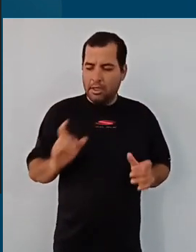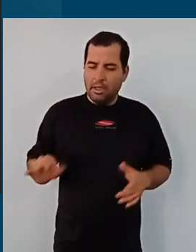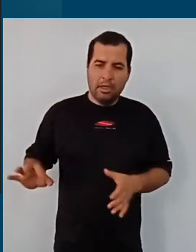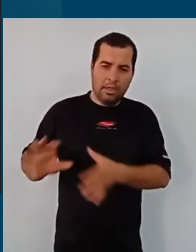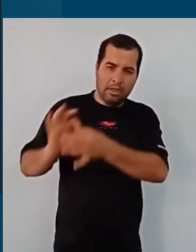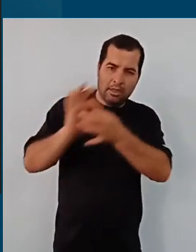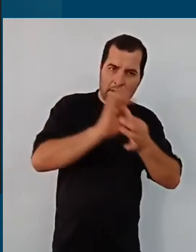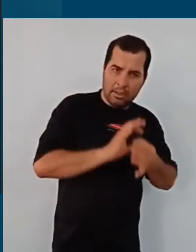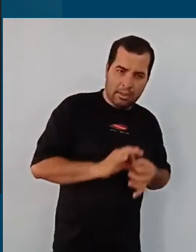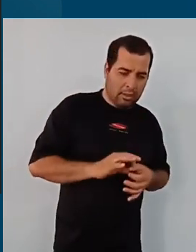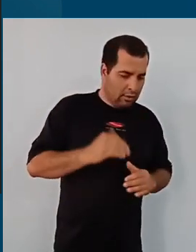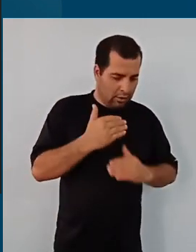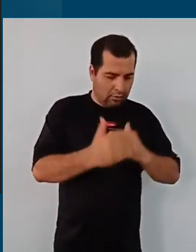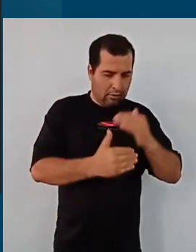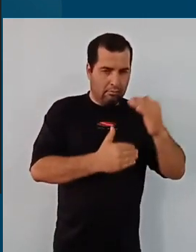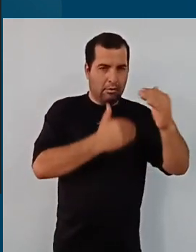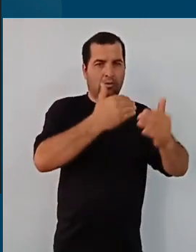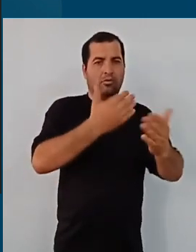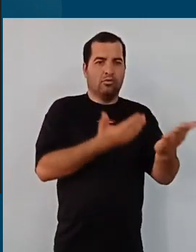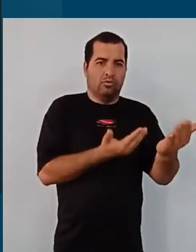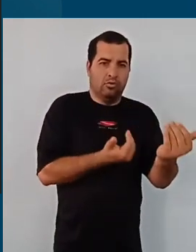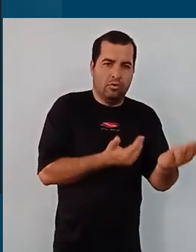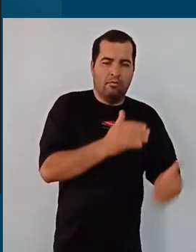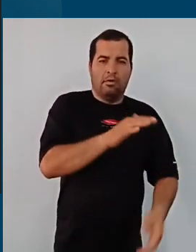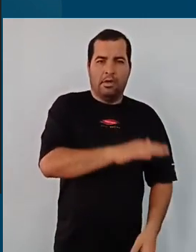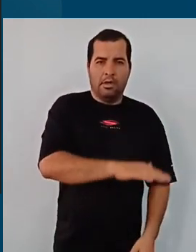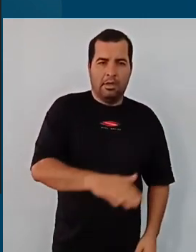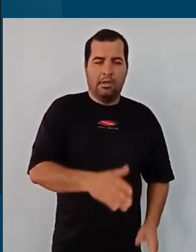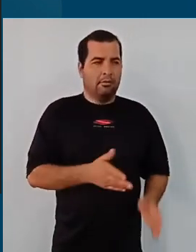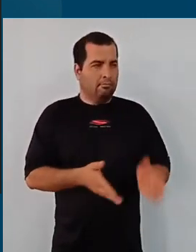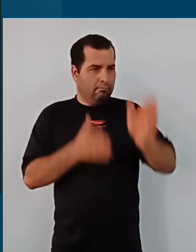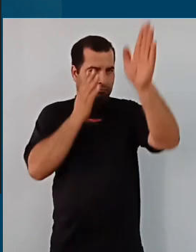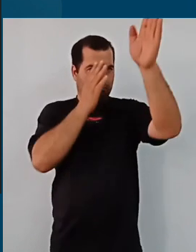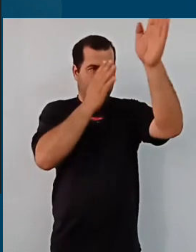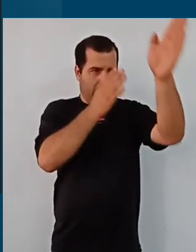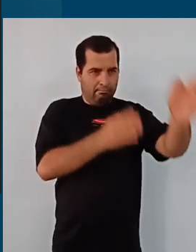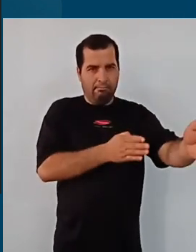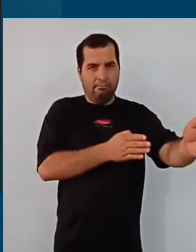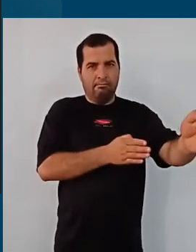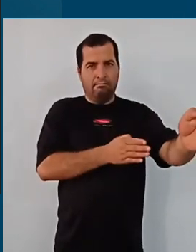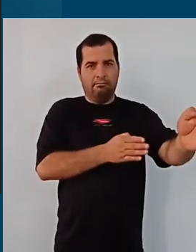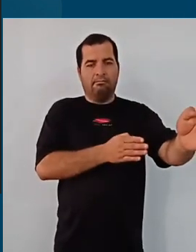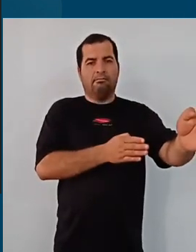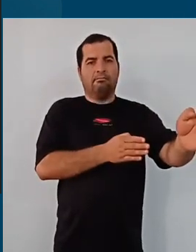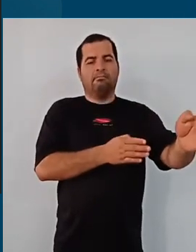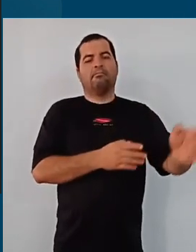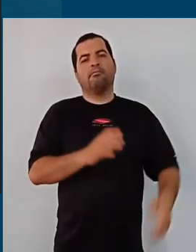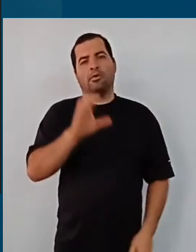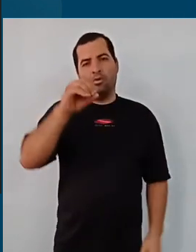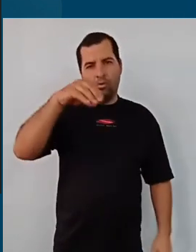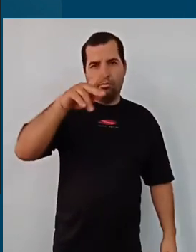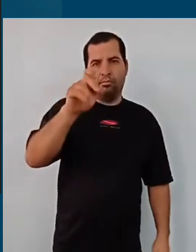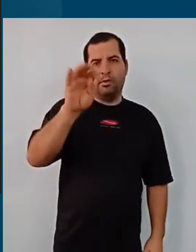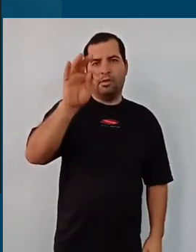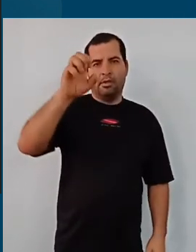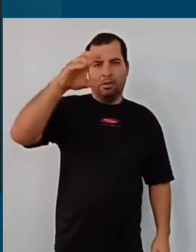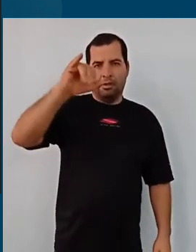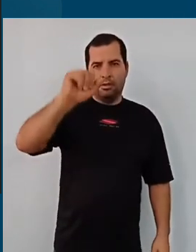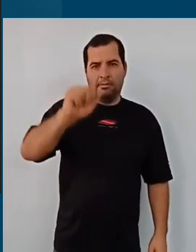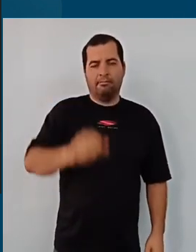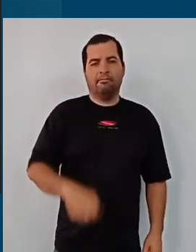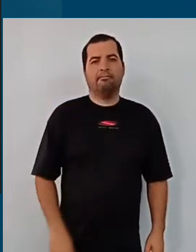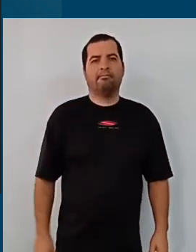do desenvolvimento dos jovens e das crianças na direção dessas competências.